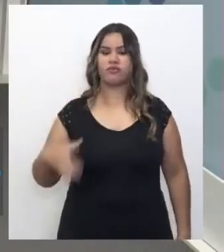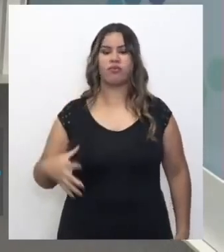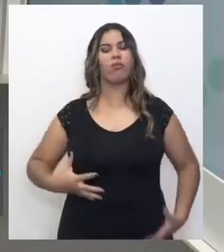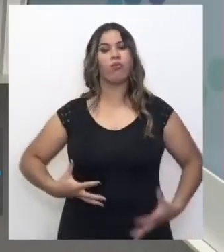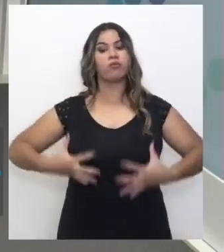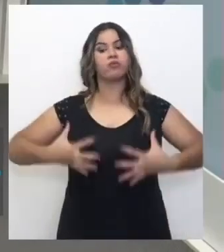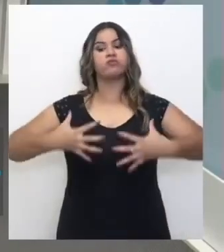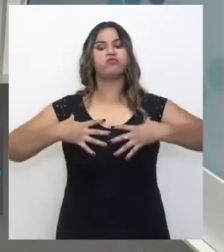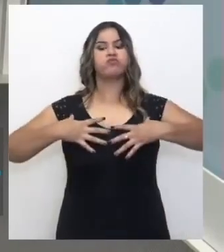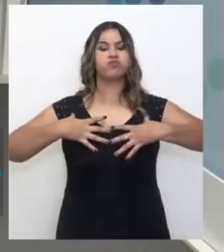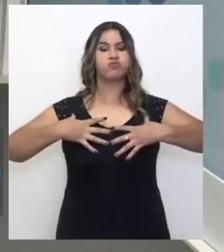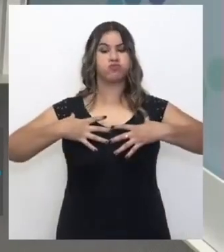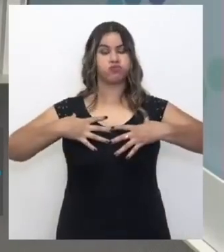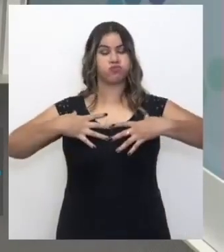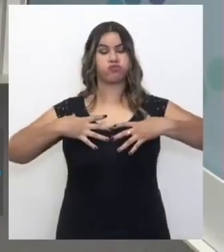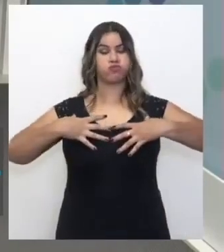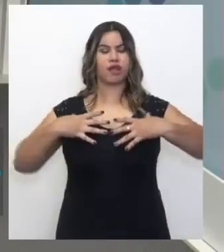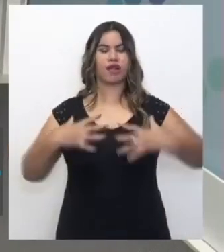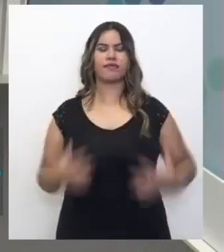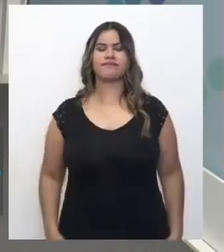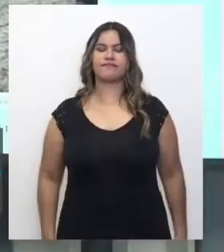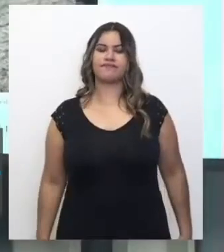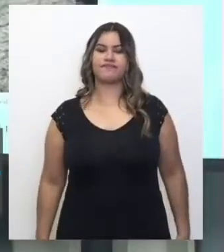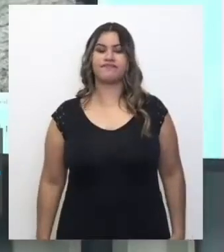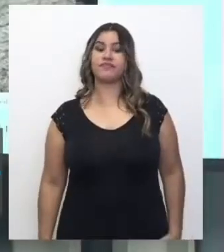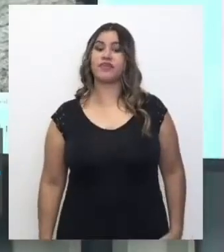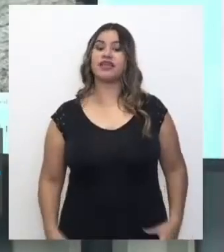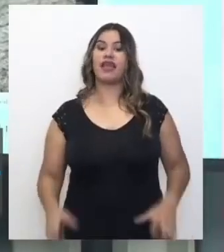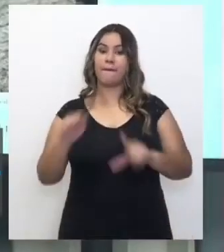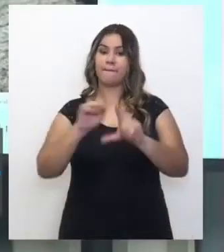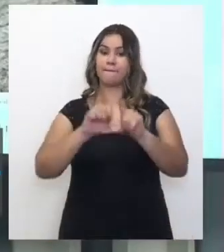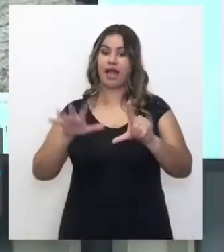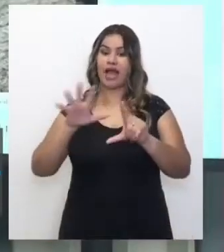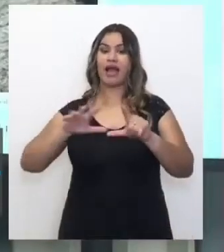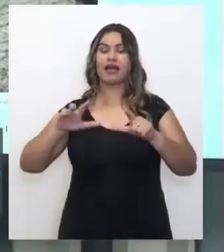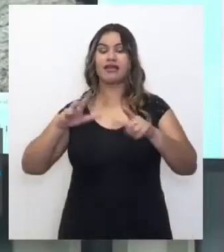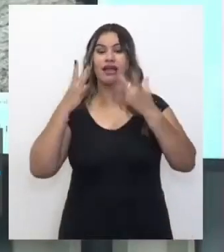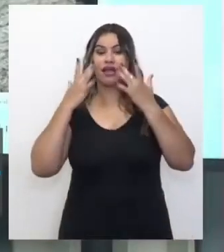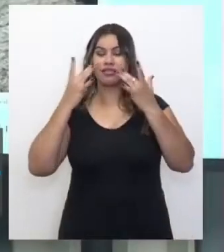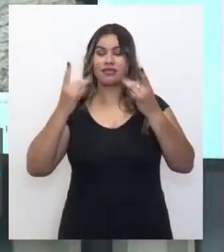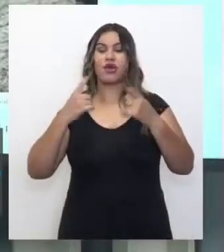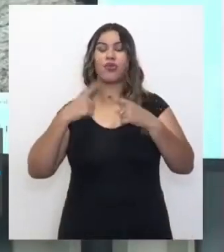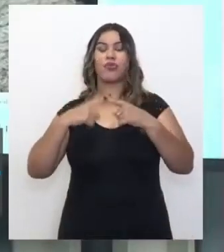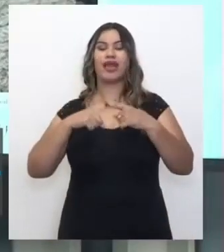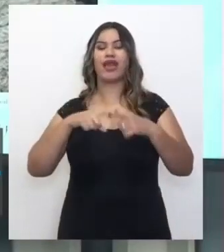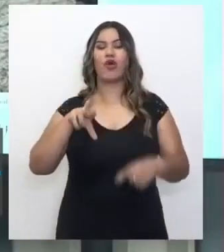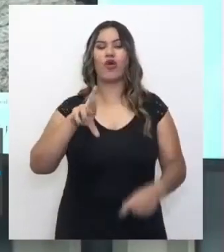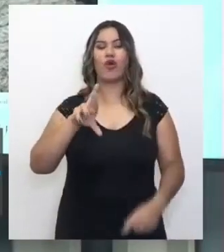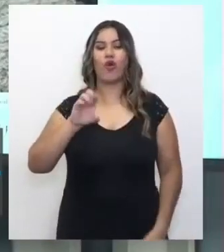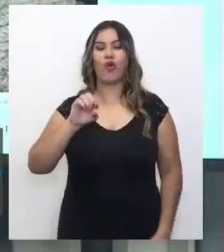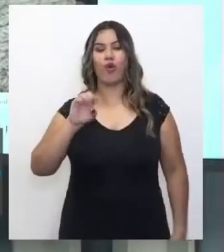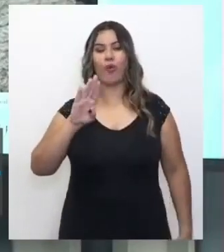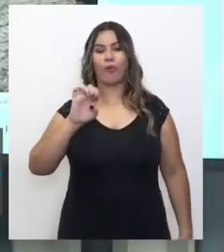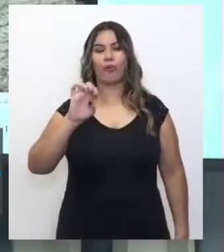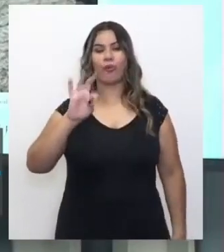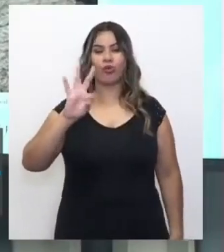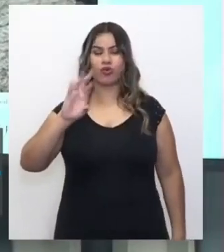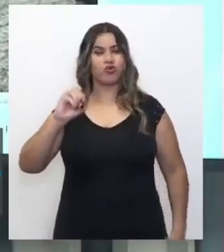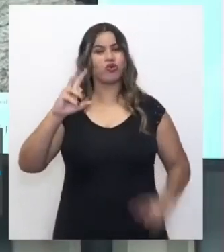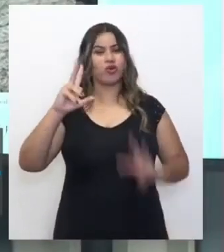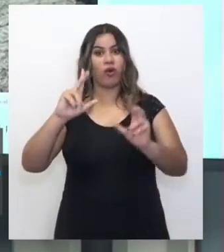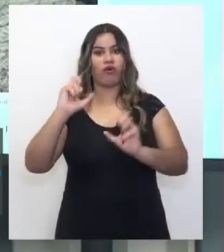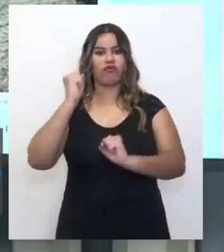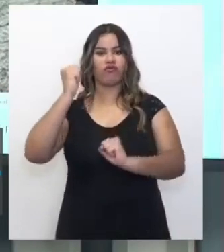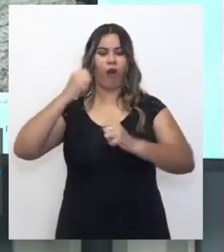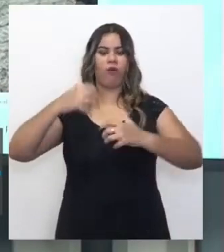Robusto. Isso, sempre colocando essa questão. E assim, a imagem, ela chama atenção para a questão da robustez, né? Do cachorro mais forte, né? Então,